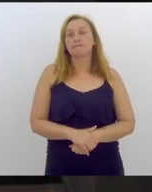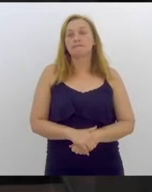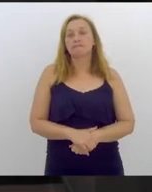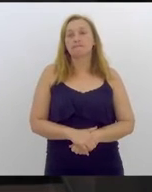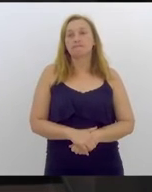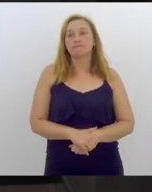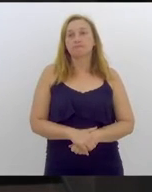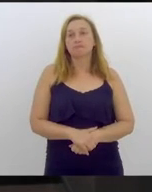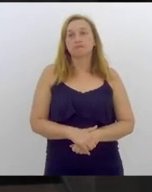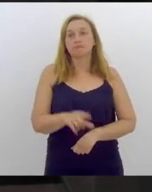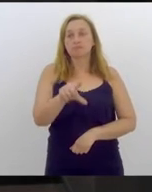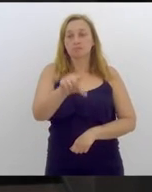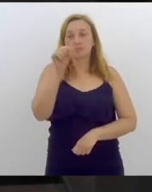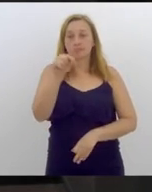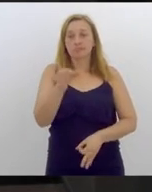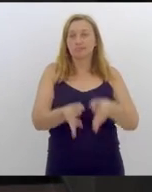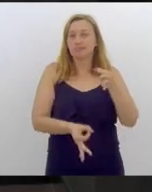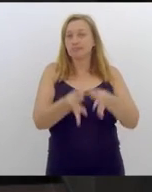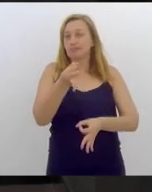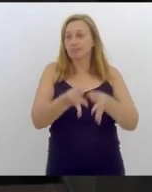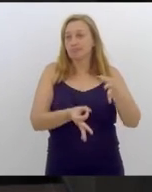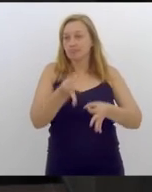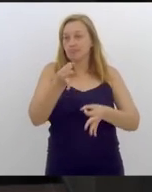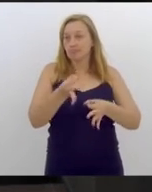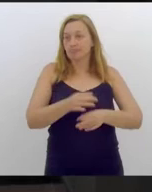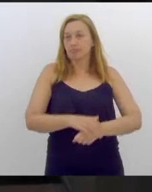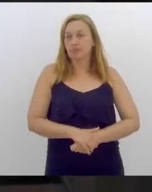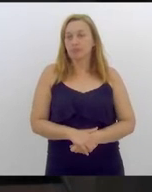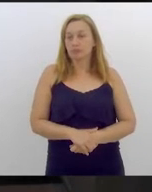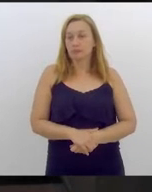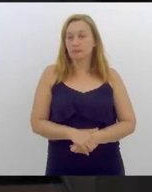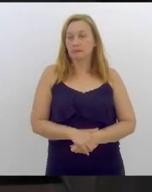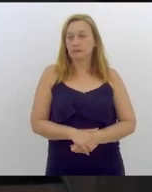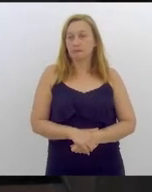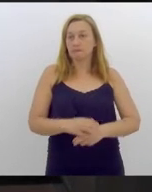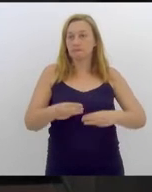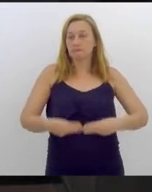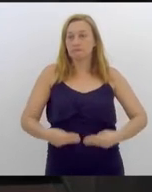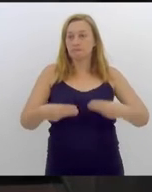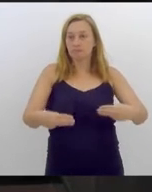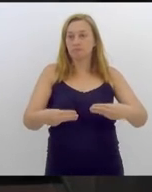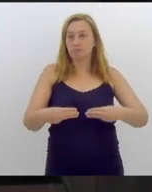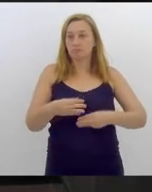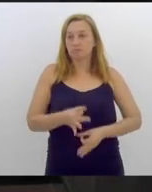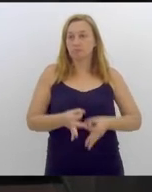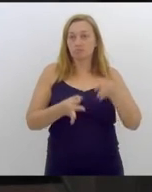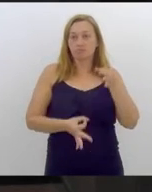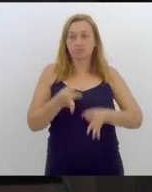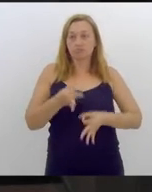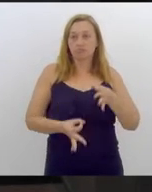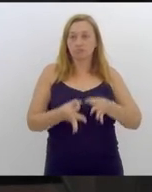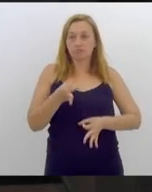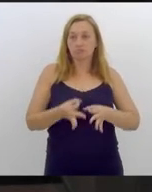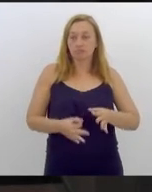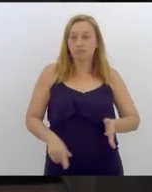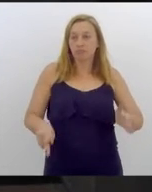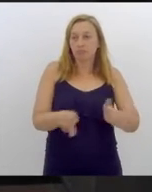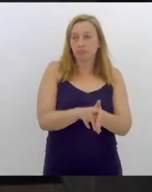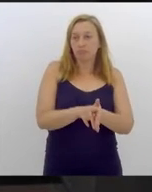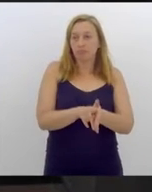é uma decisão do Judiciário o ministro da Justiça pertence ao